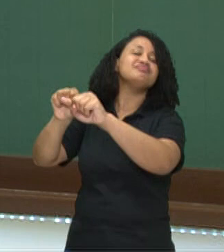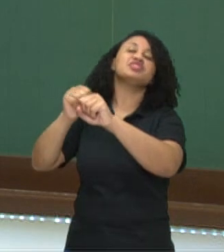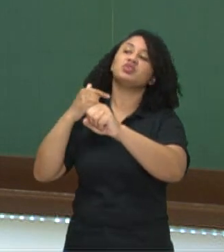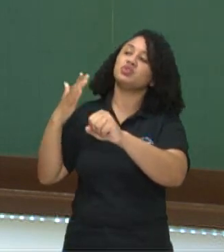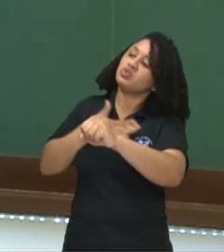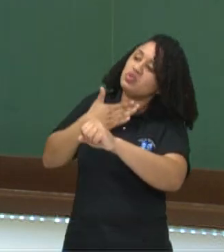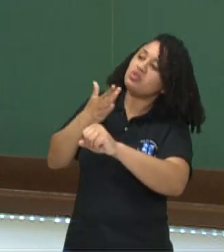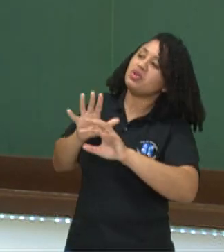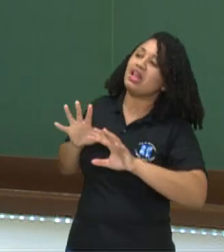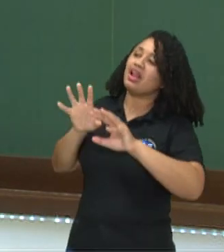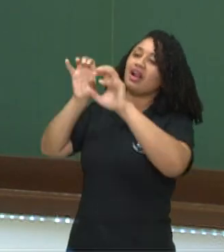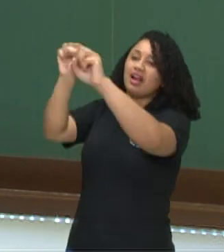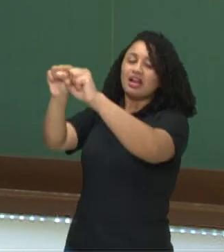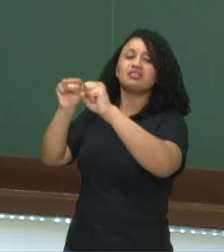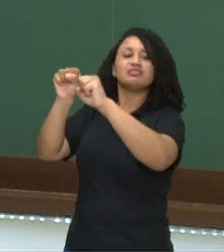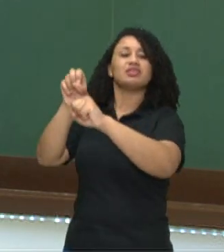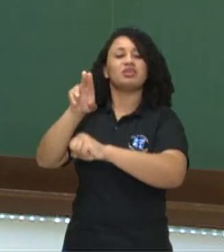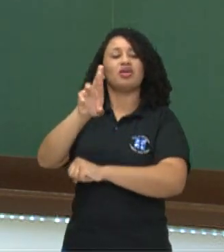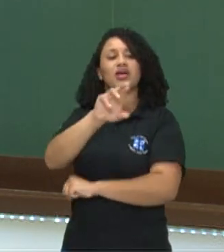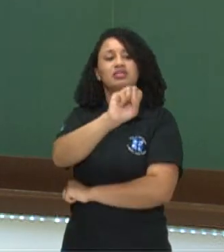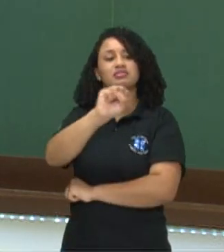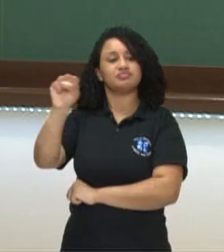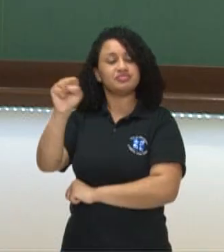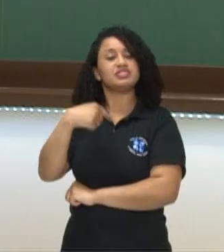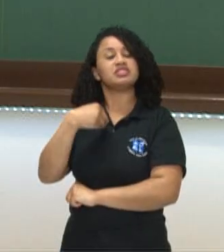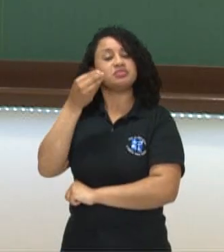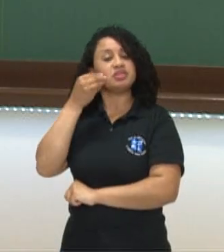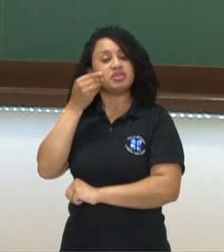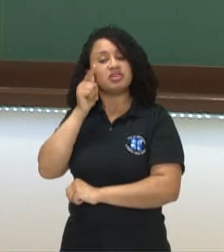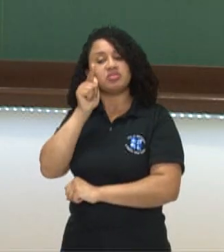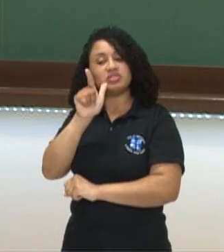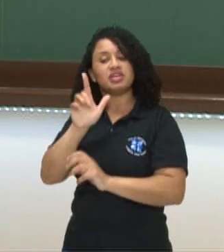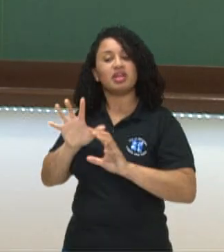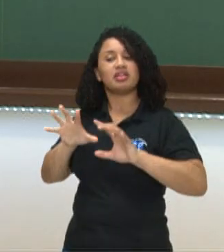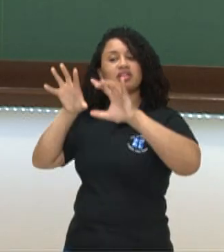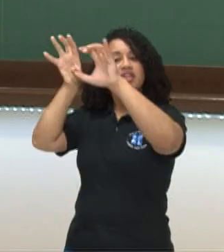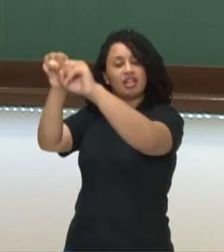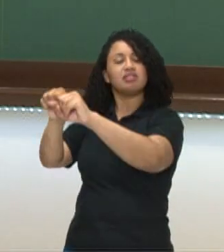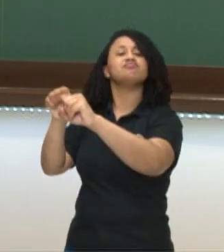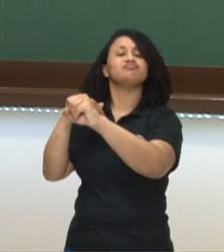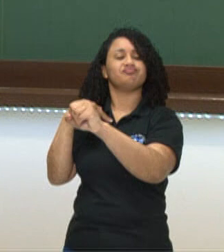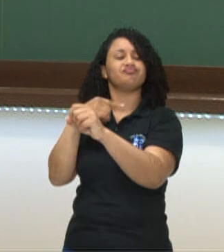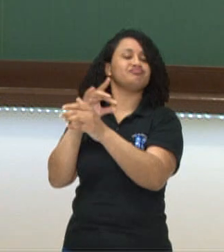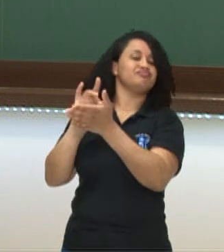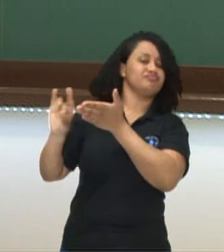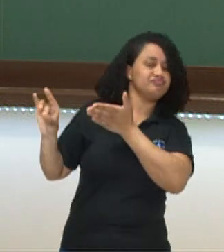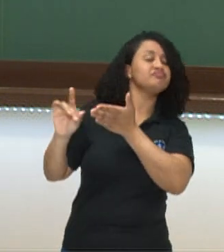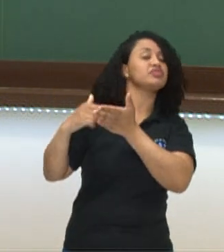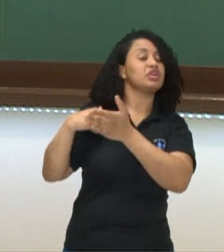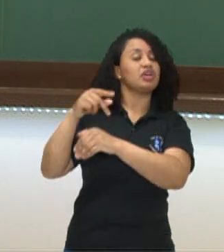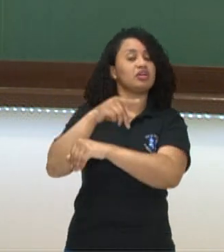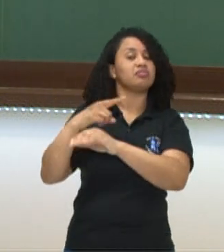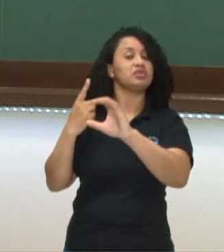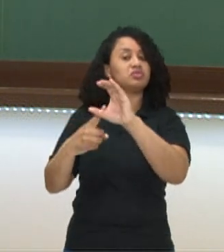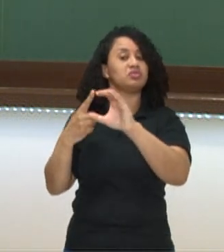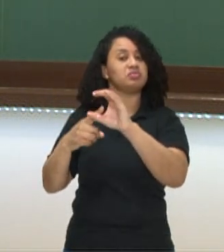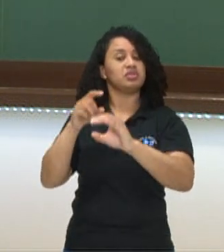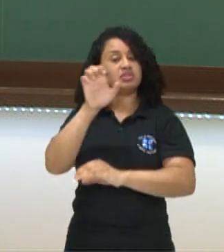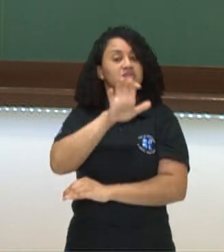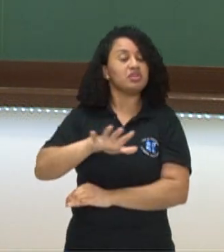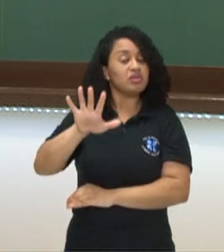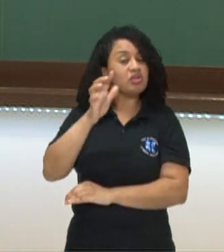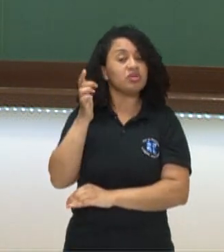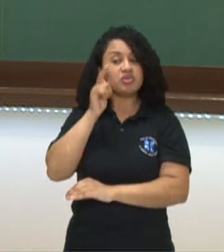surpresa, atacou a União Soviética, tentando dominar aí esse seu grande inimigo, o país comunista da Europa, e ampliar